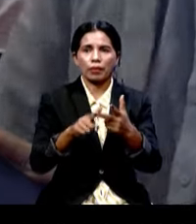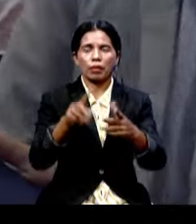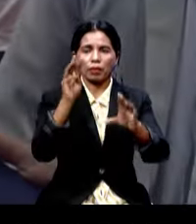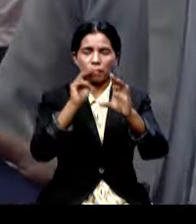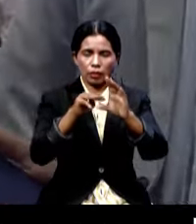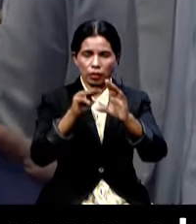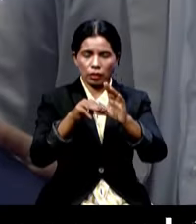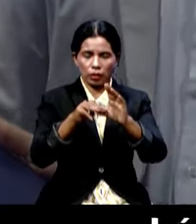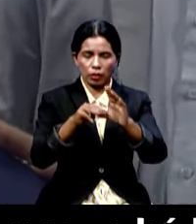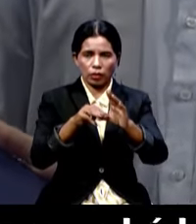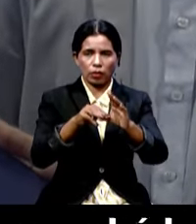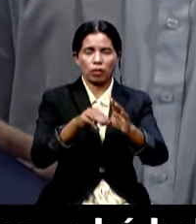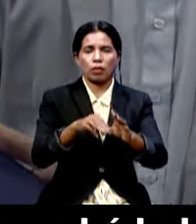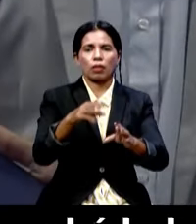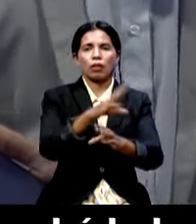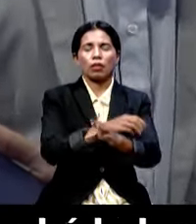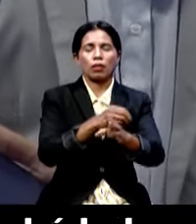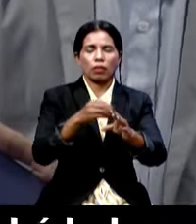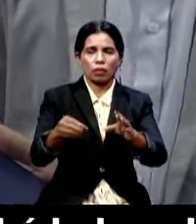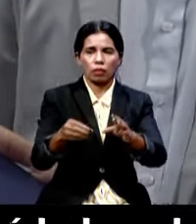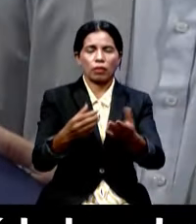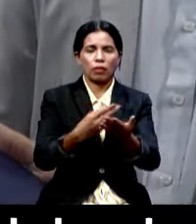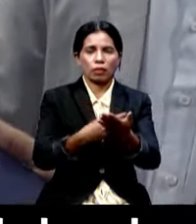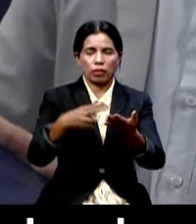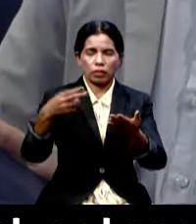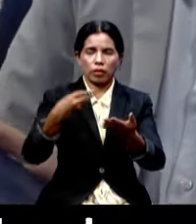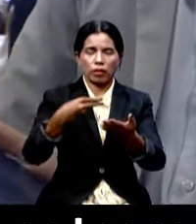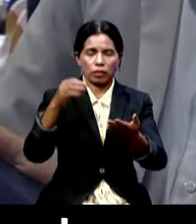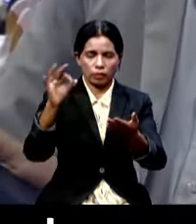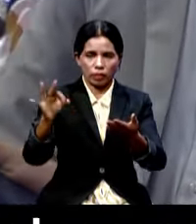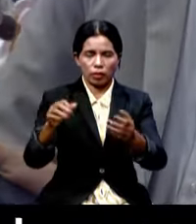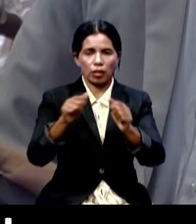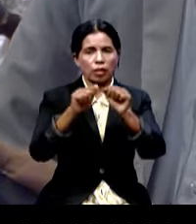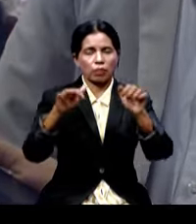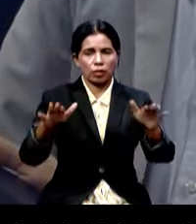Mercado de Saneamento ou Administração. Escola não está aí,